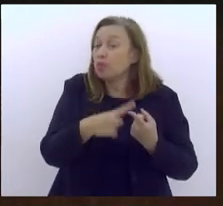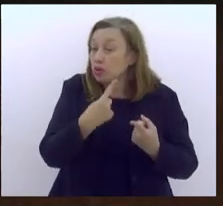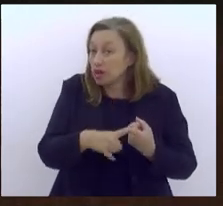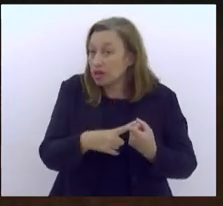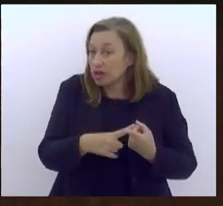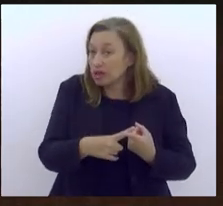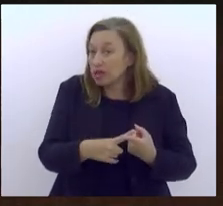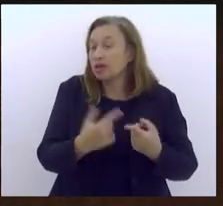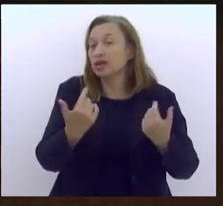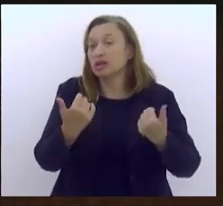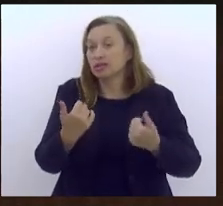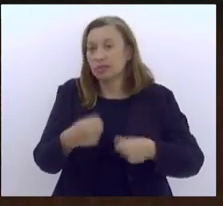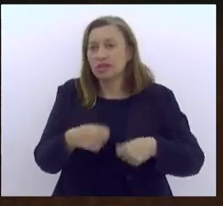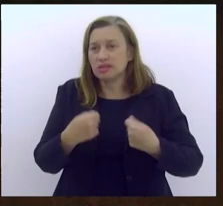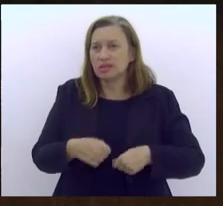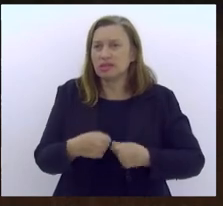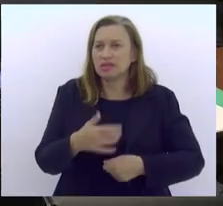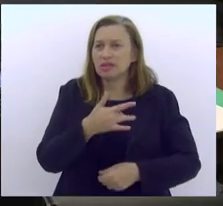ver com polícia.